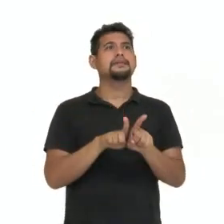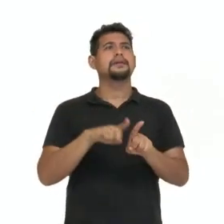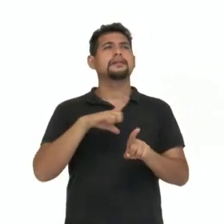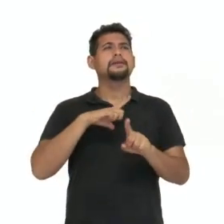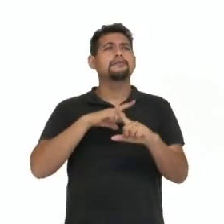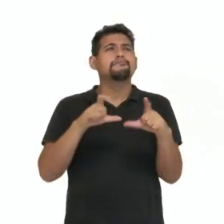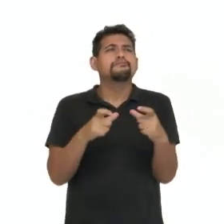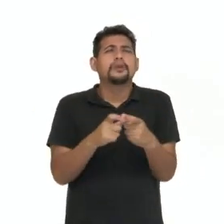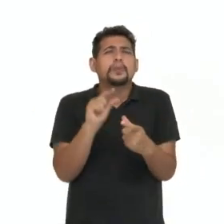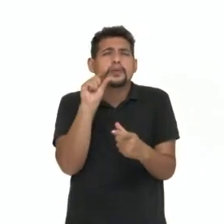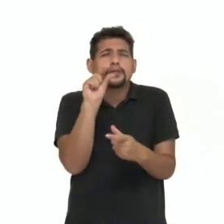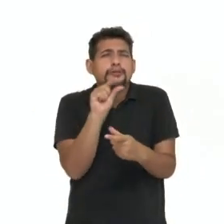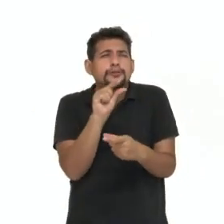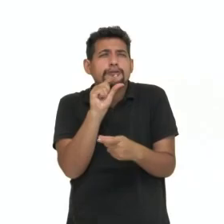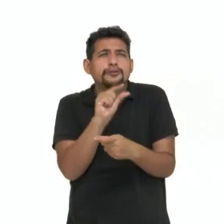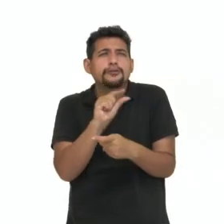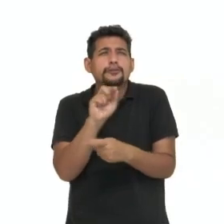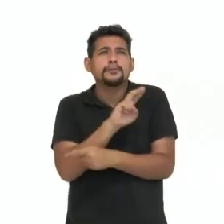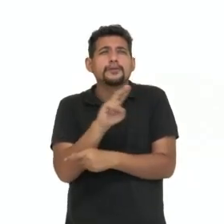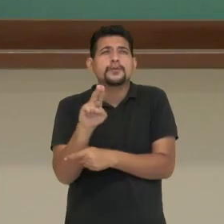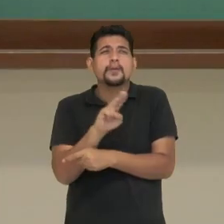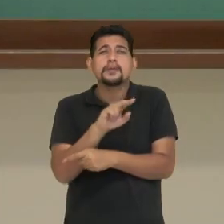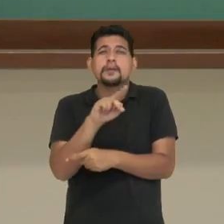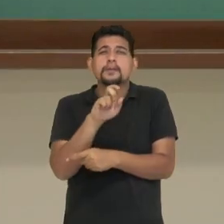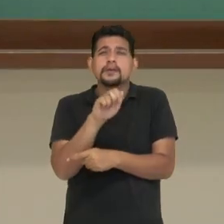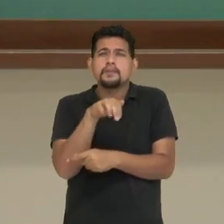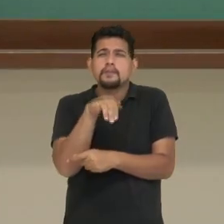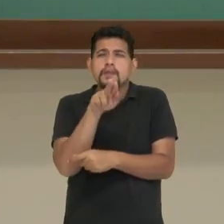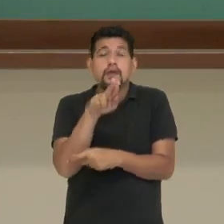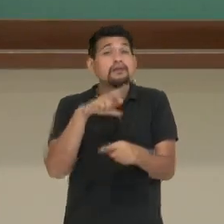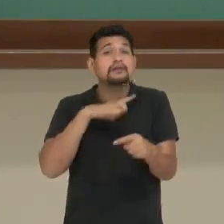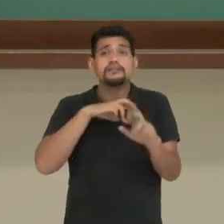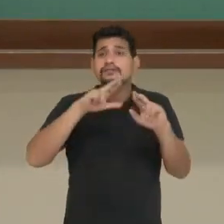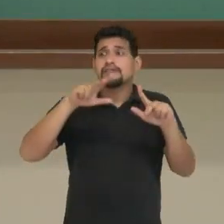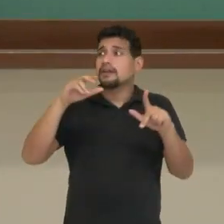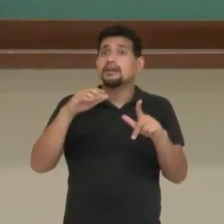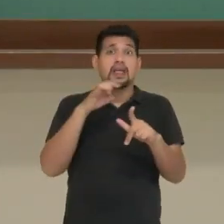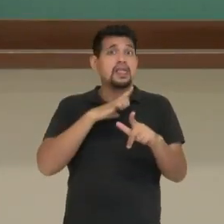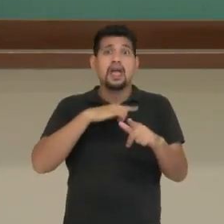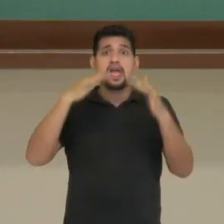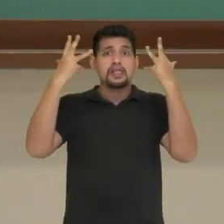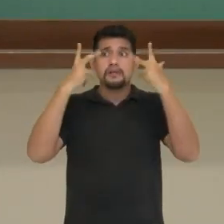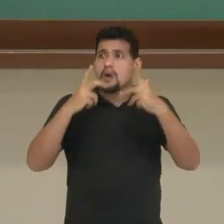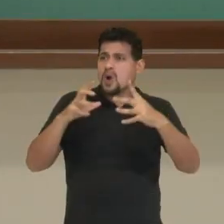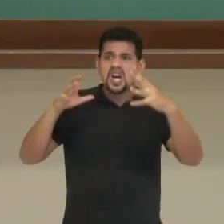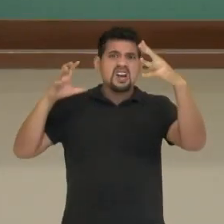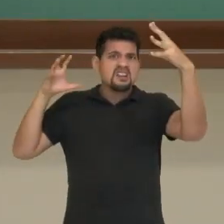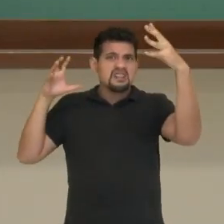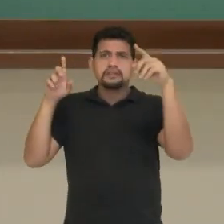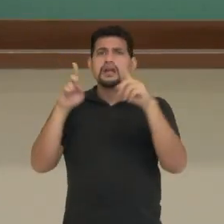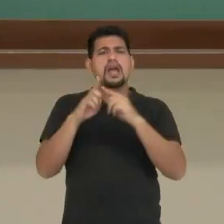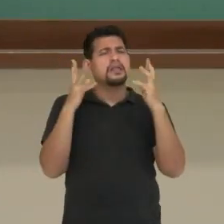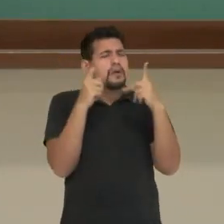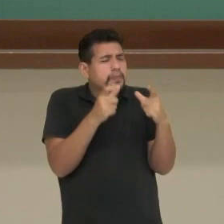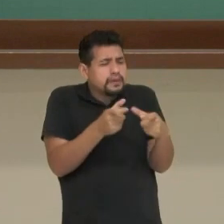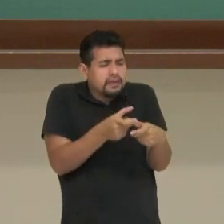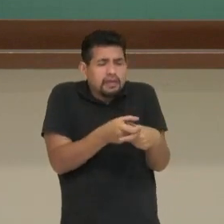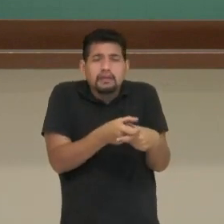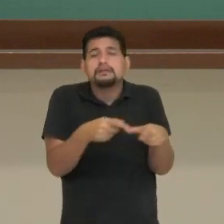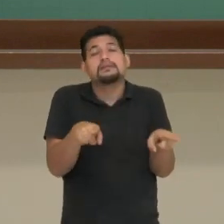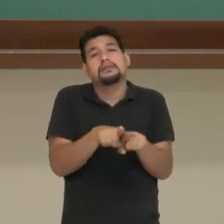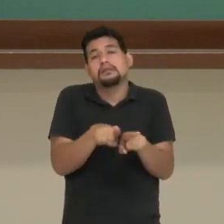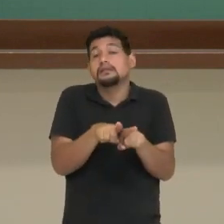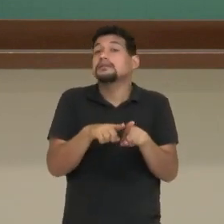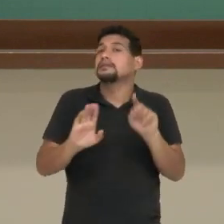4 centímetros de comprimento. Então, você tem dois extremos num grupo tão vasto, né? Um grupo que tem animais que